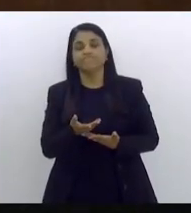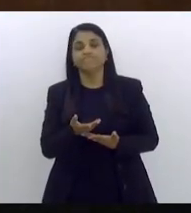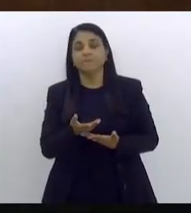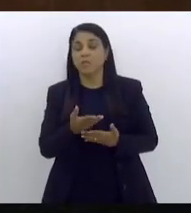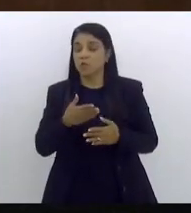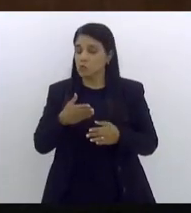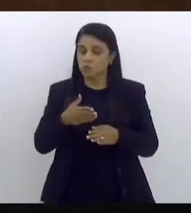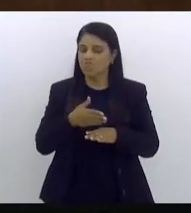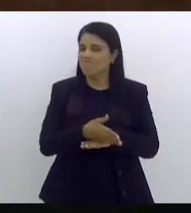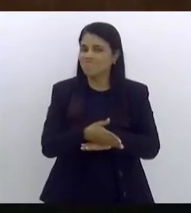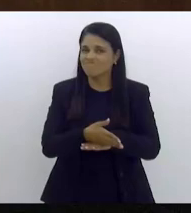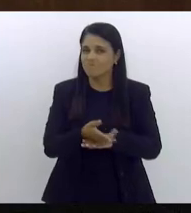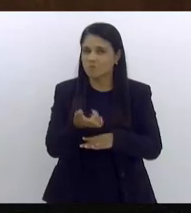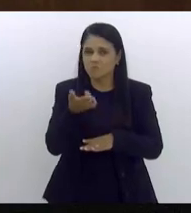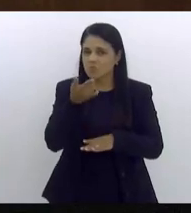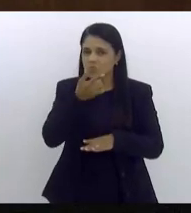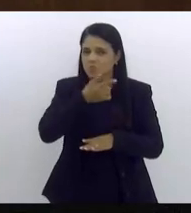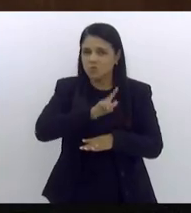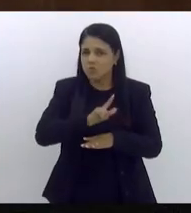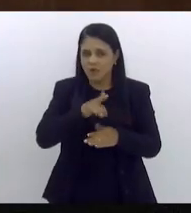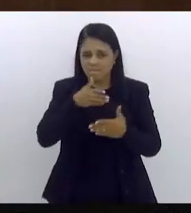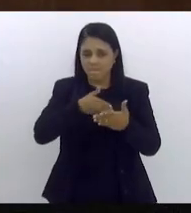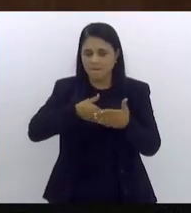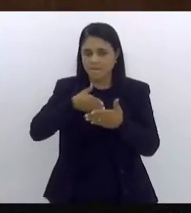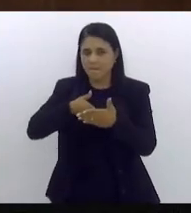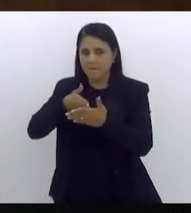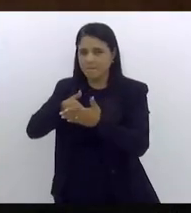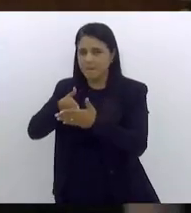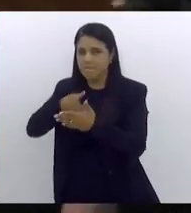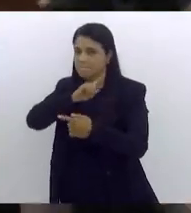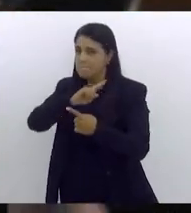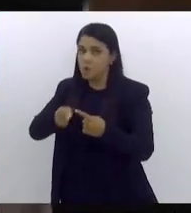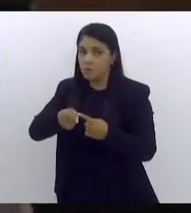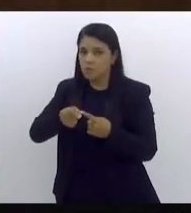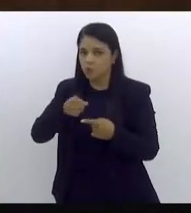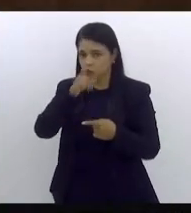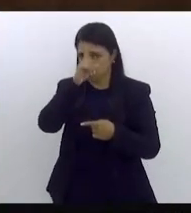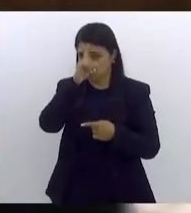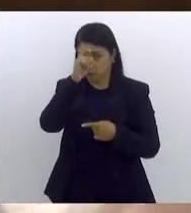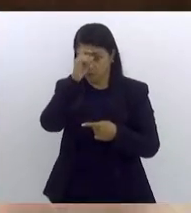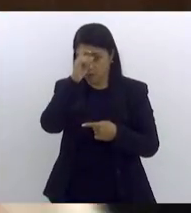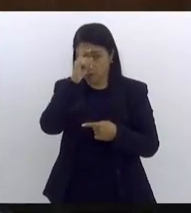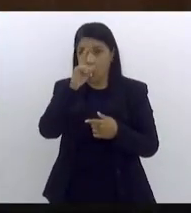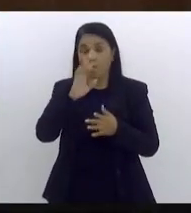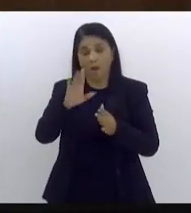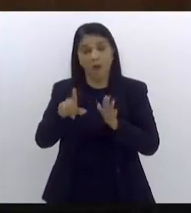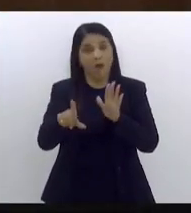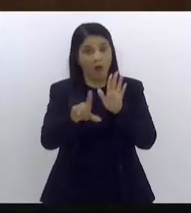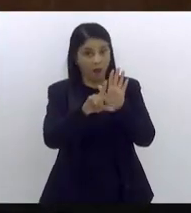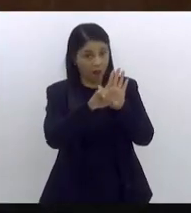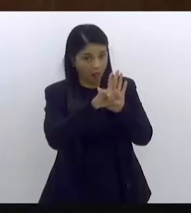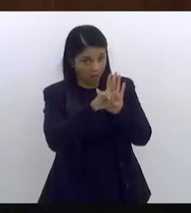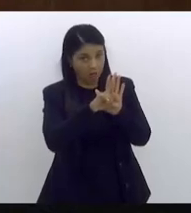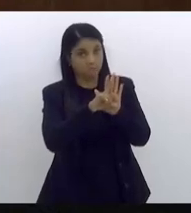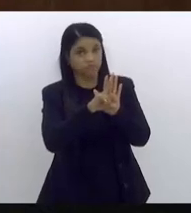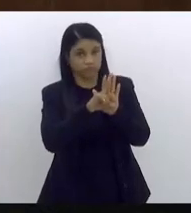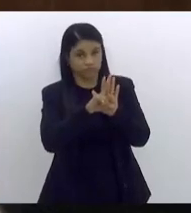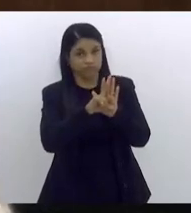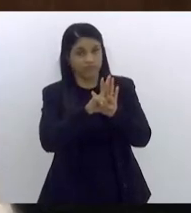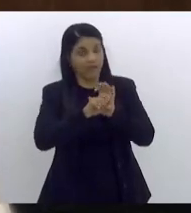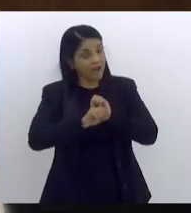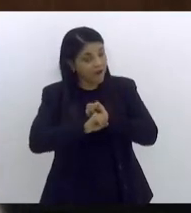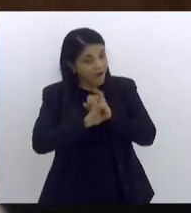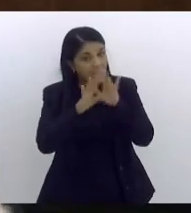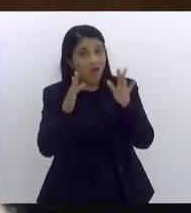entram, não, no hospital, apesar de serem protegidos pela legislação.